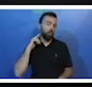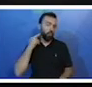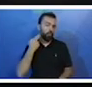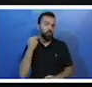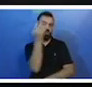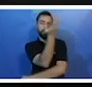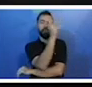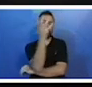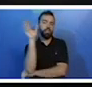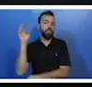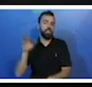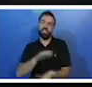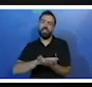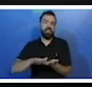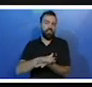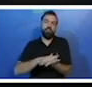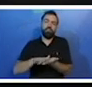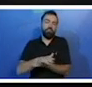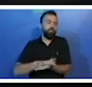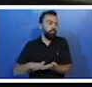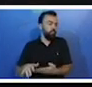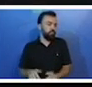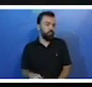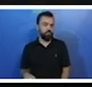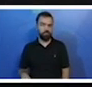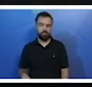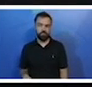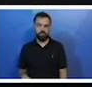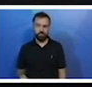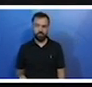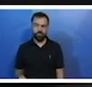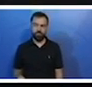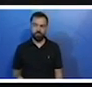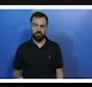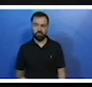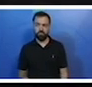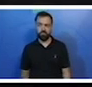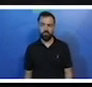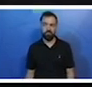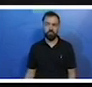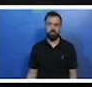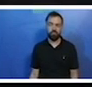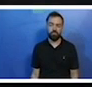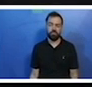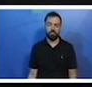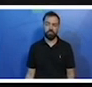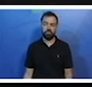as aglomerações em transportes públicos e a utilização de veículos automotores.